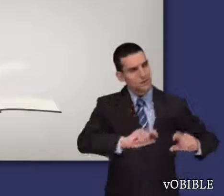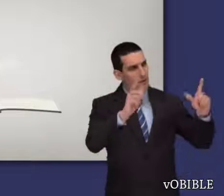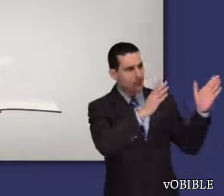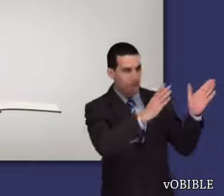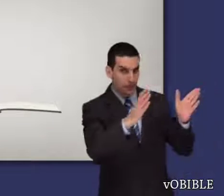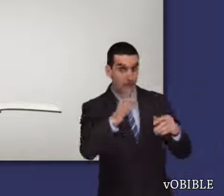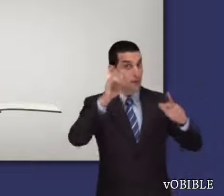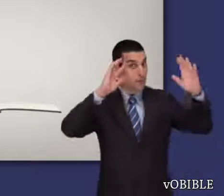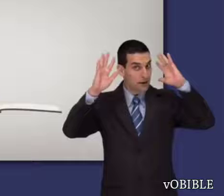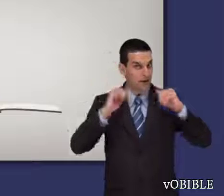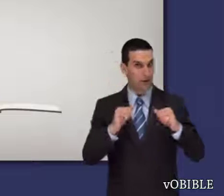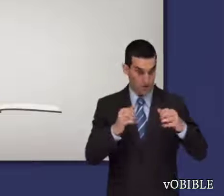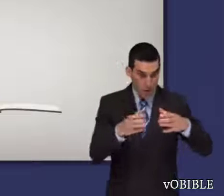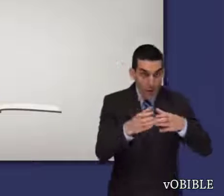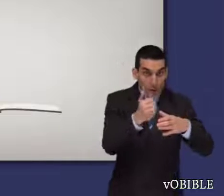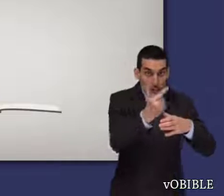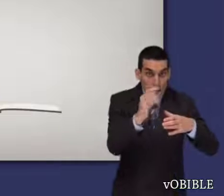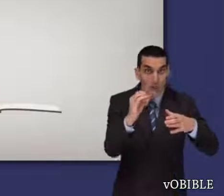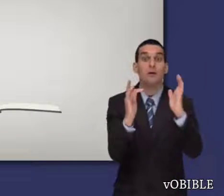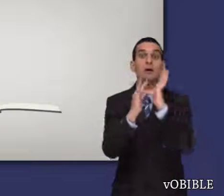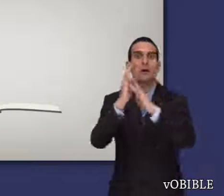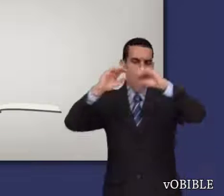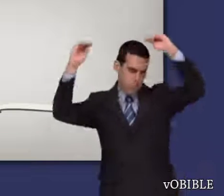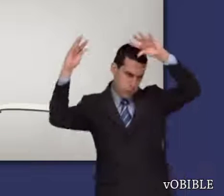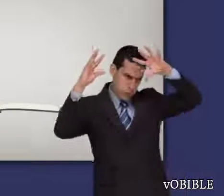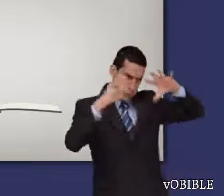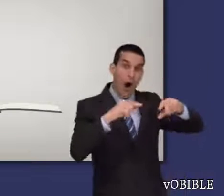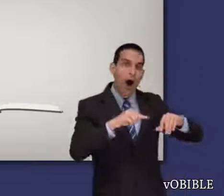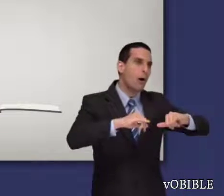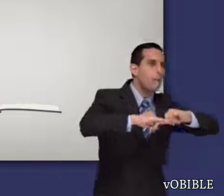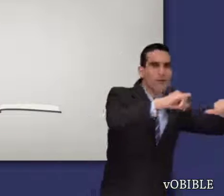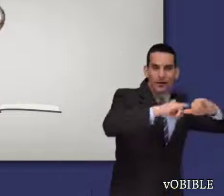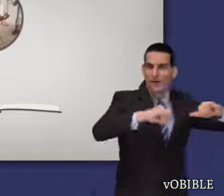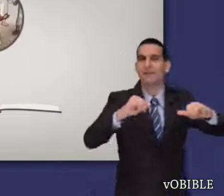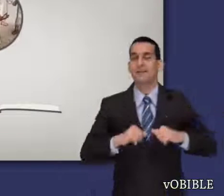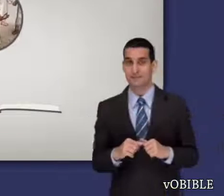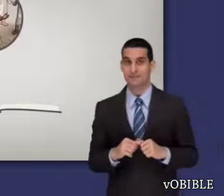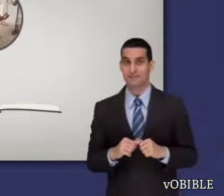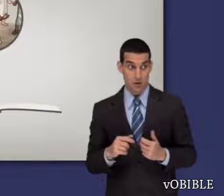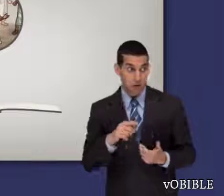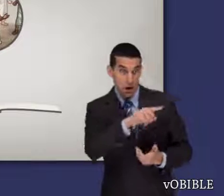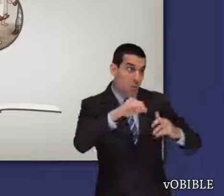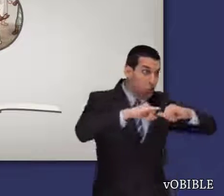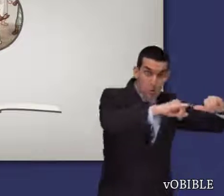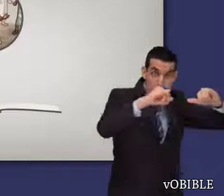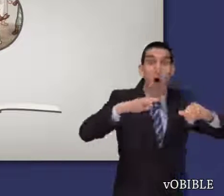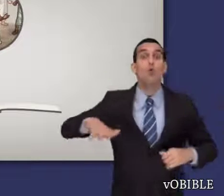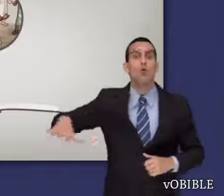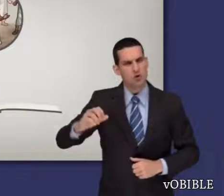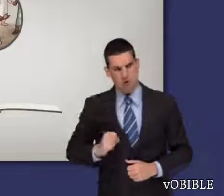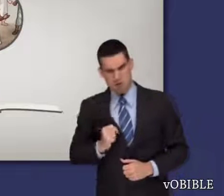dos Apóstolos, note como o Espírito Santo deu poder aos discípulos. Como eles pregaram